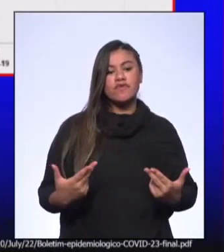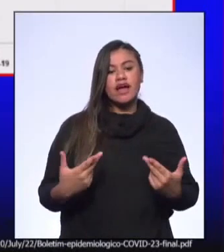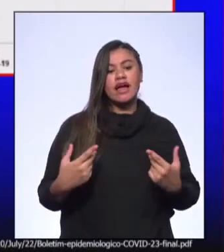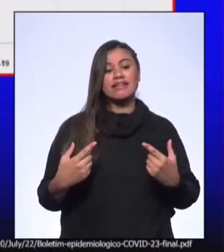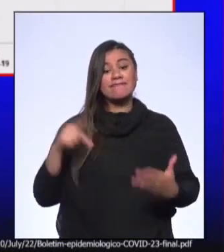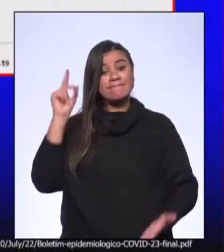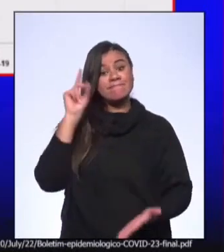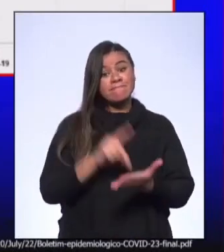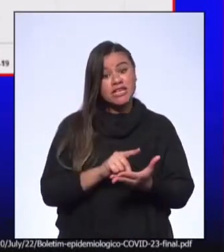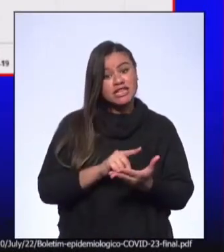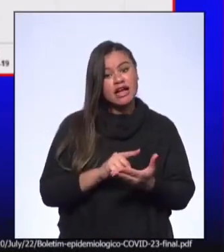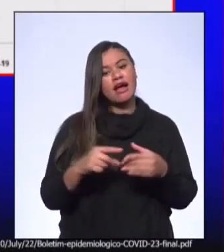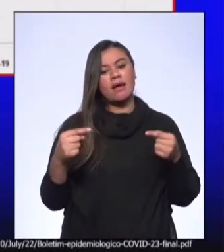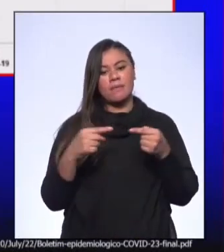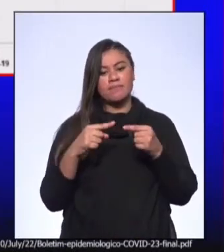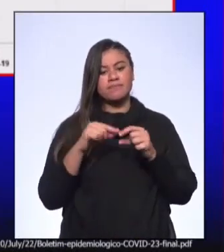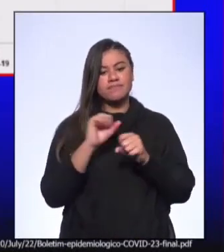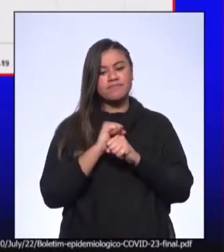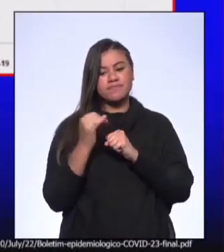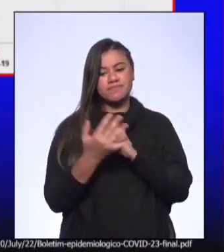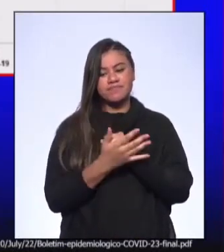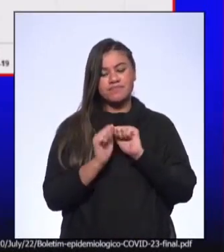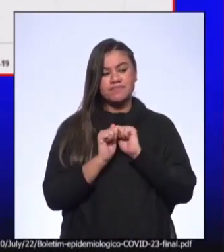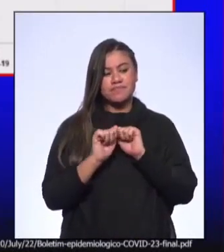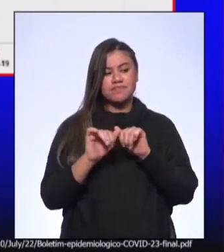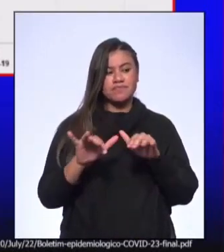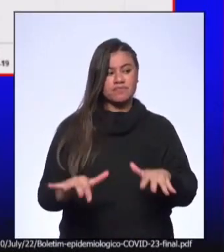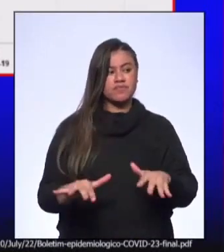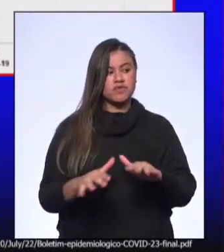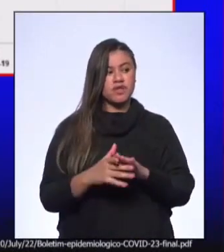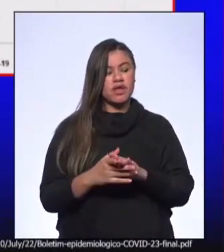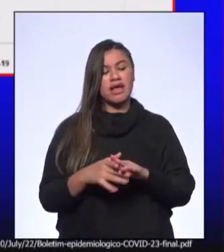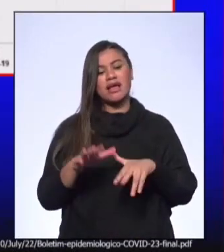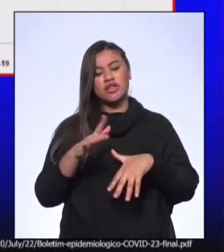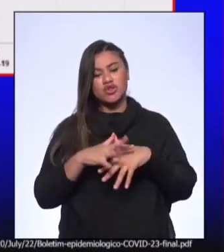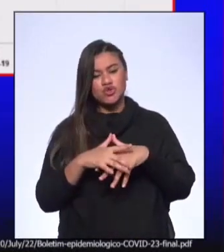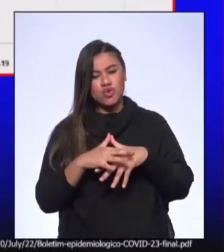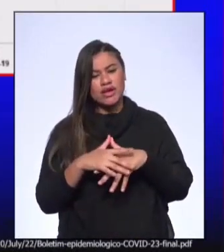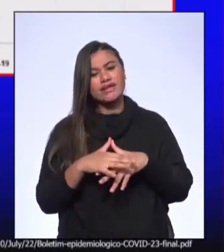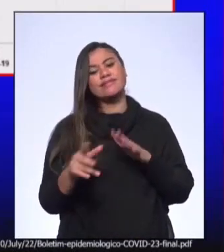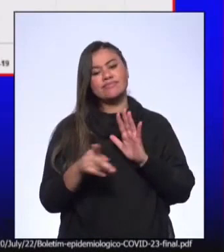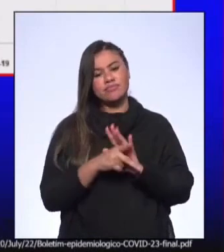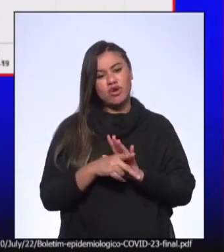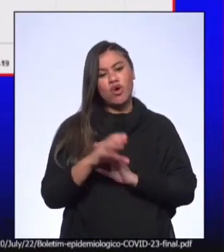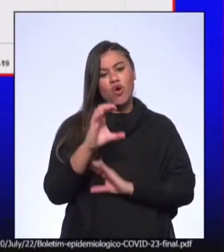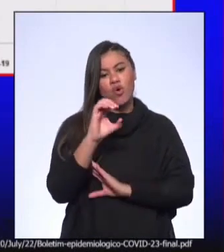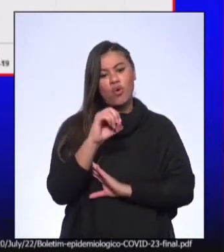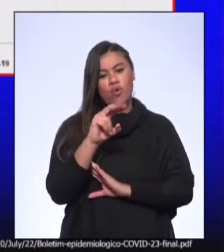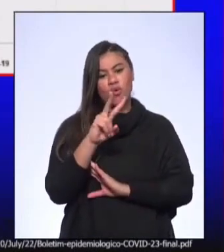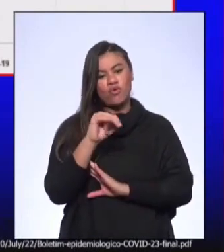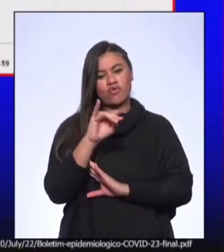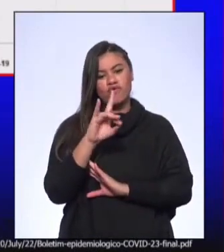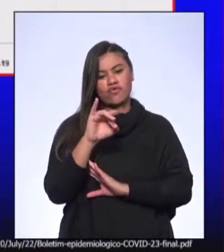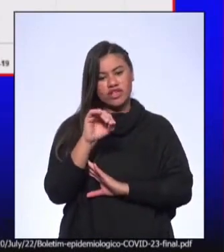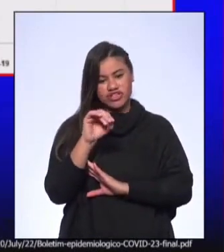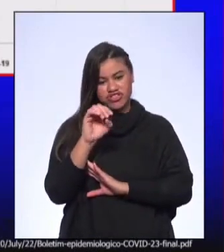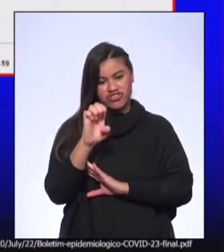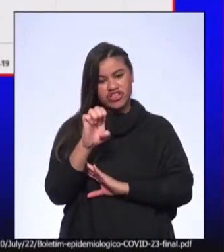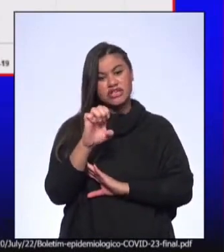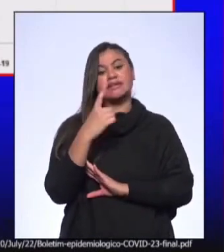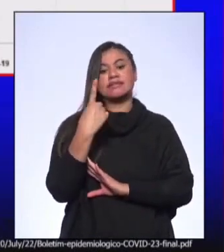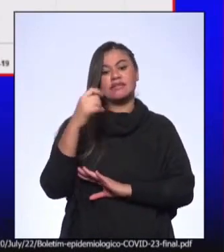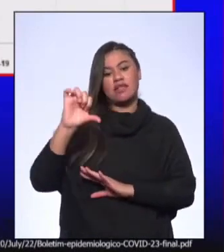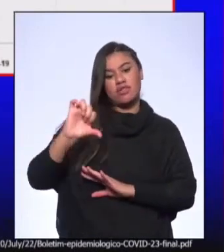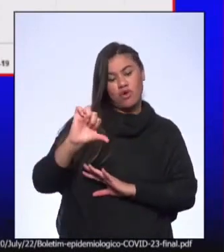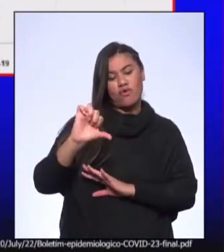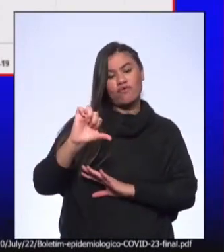à Covid-19, né? A doença causada pelo novo coronavírus, chamado de SARS-CoV-2, e identificado